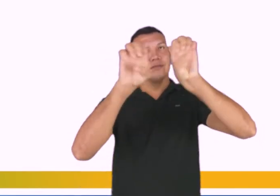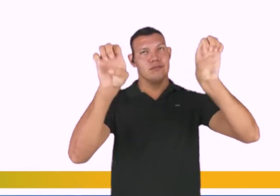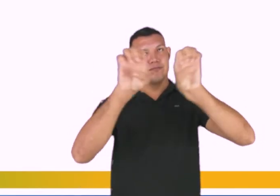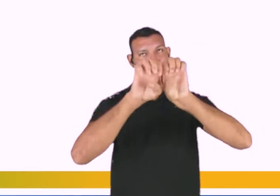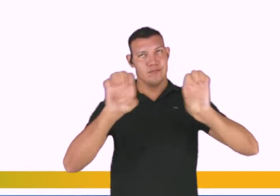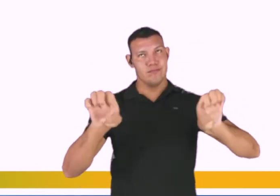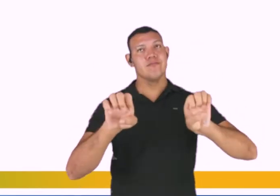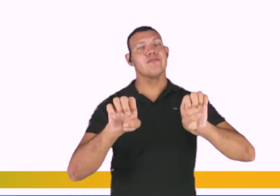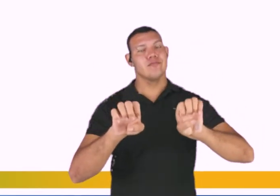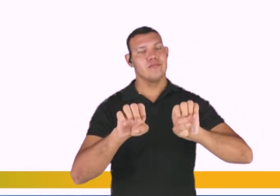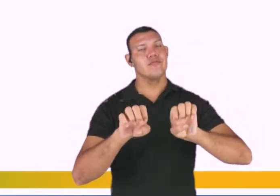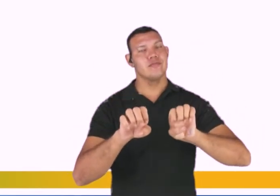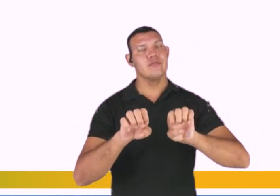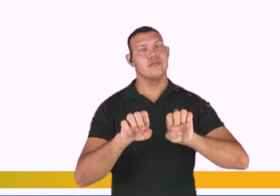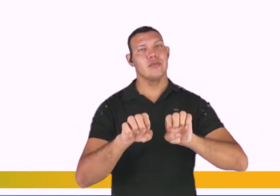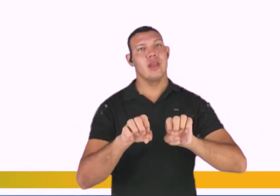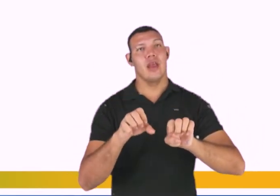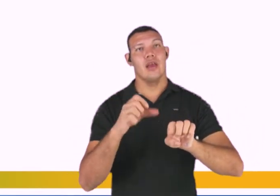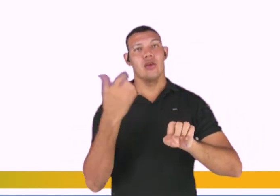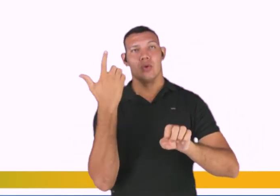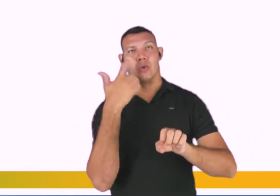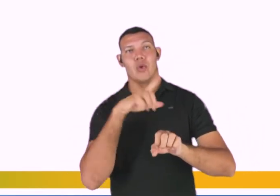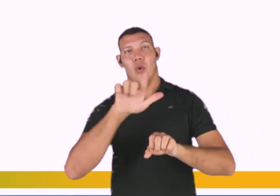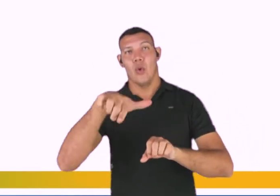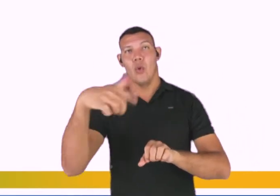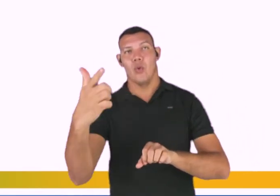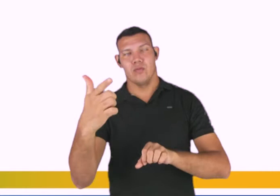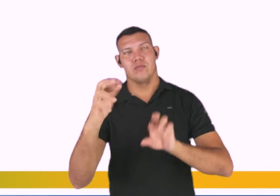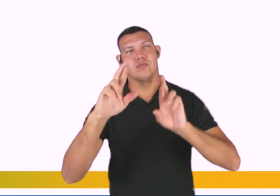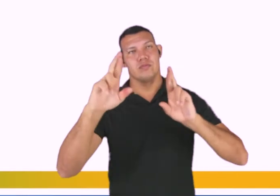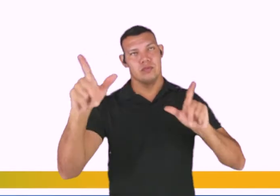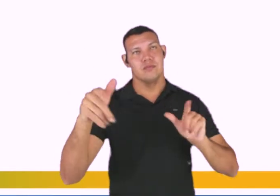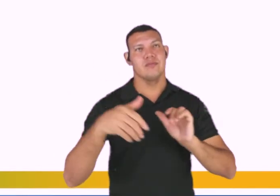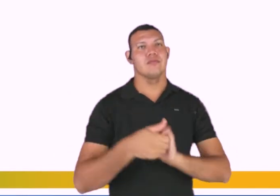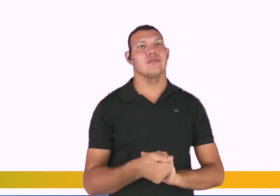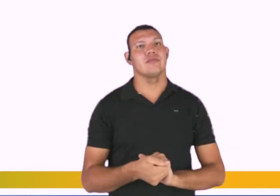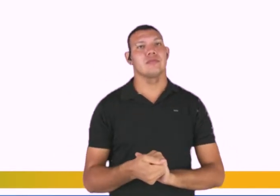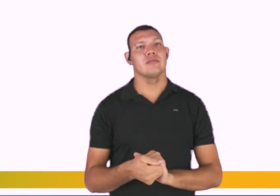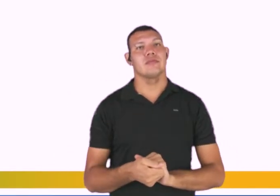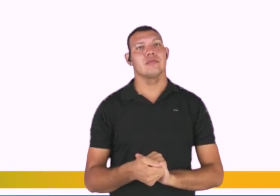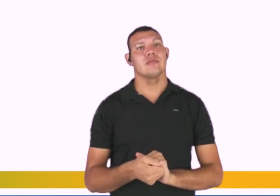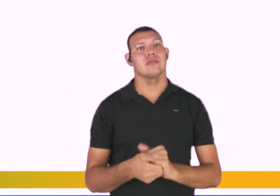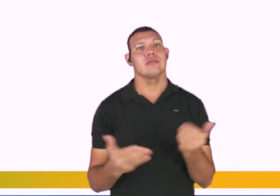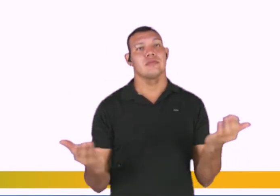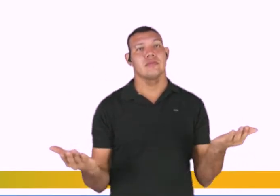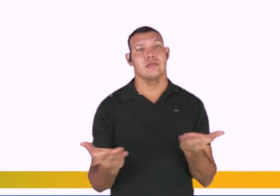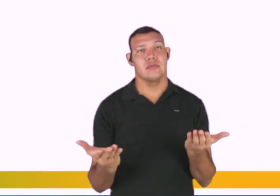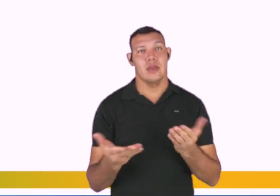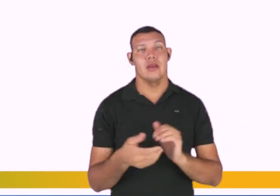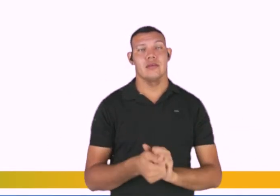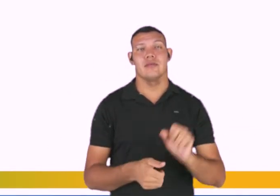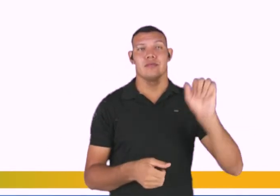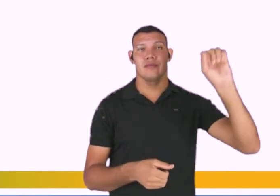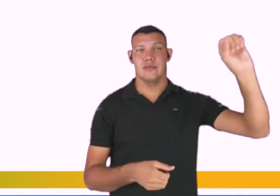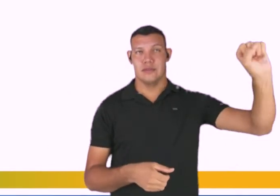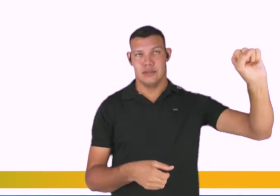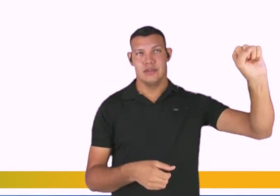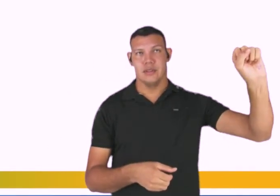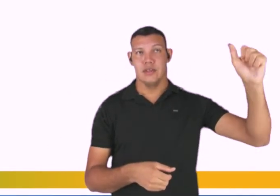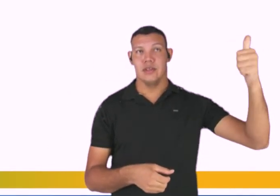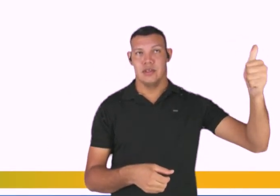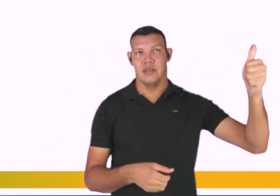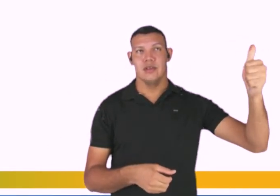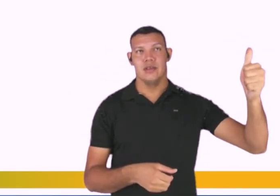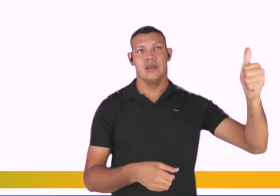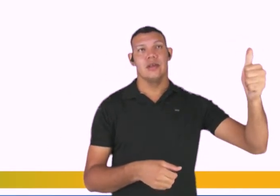sistema equivalente. Por exemplo, então acompanhe aí o S1. Nós temos x mais y na primeira